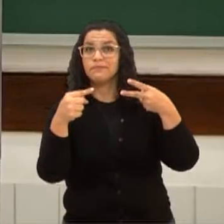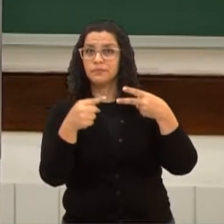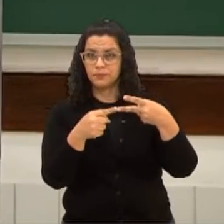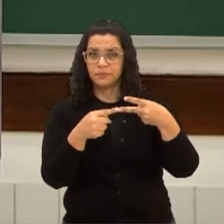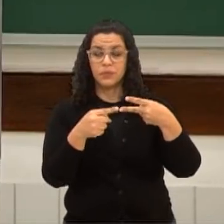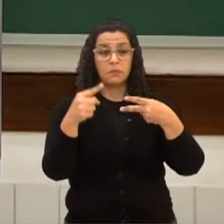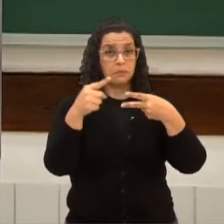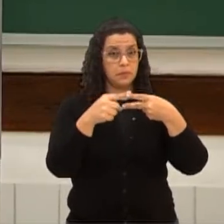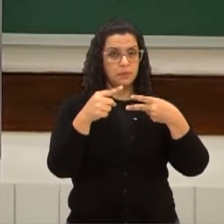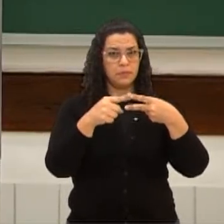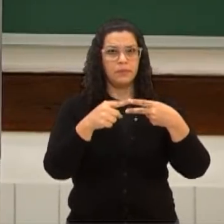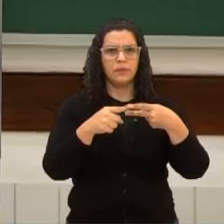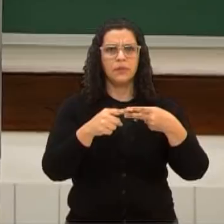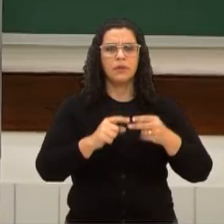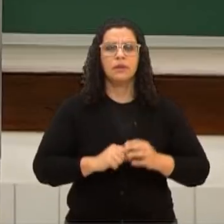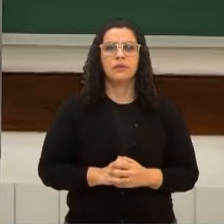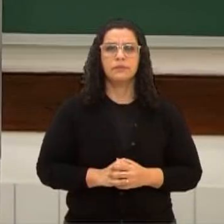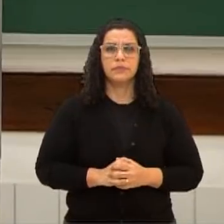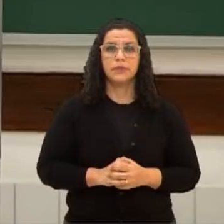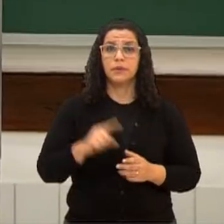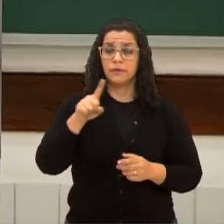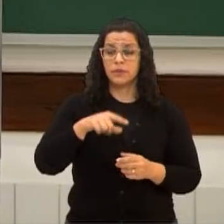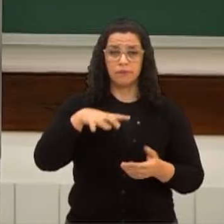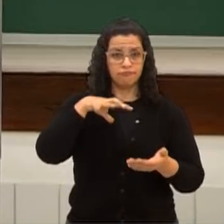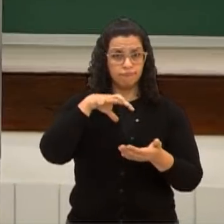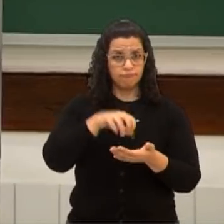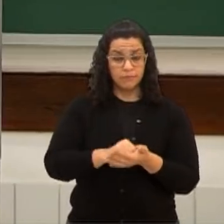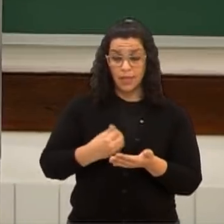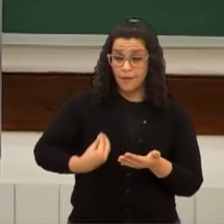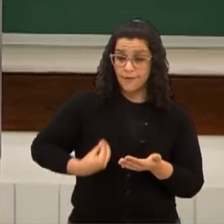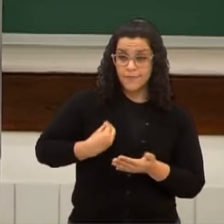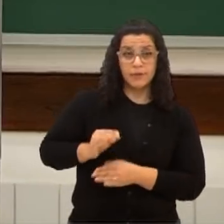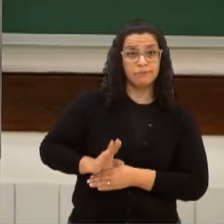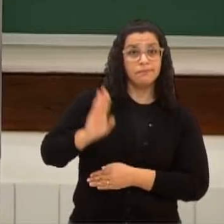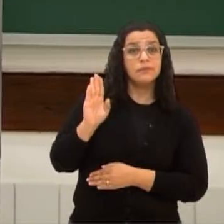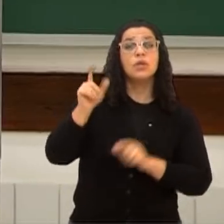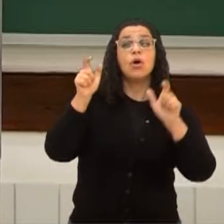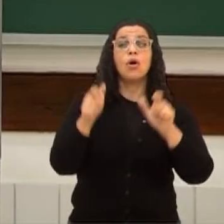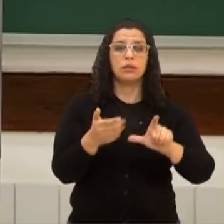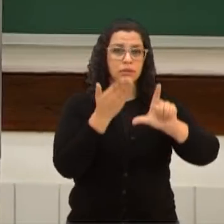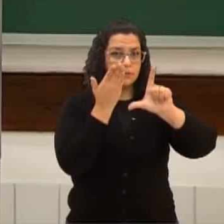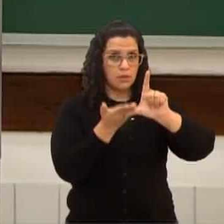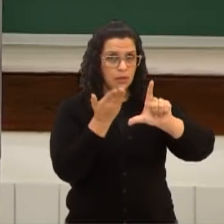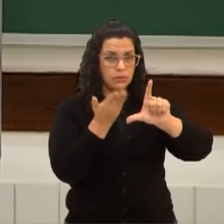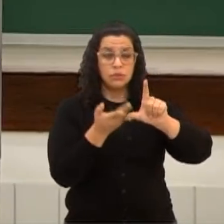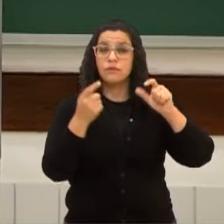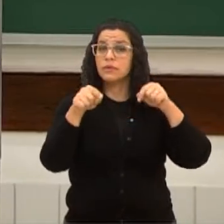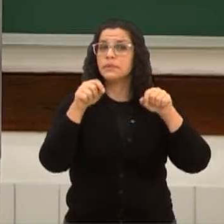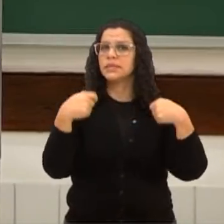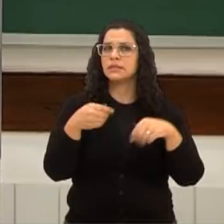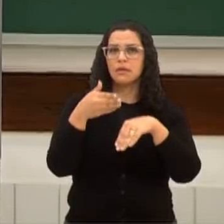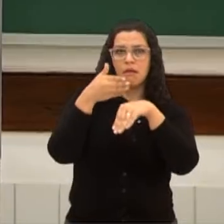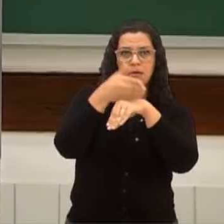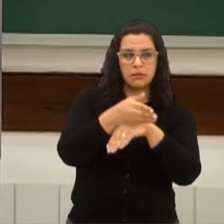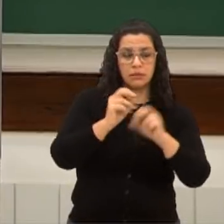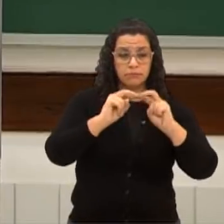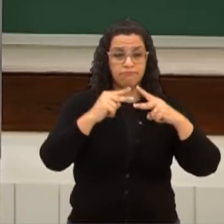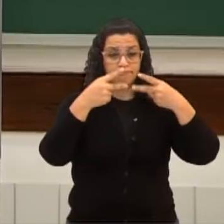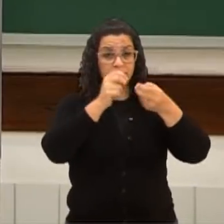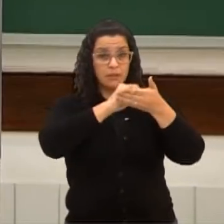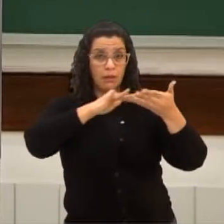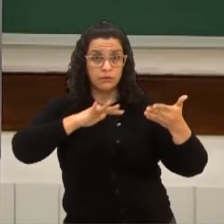vocês. Primeiro, que para registrar a sua presença no Classroom é necessário acessar a